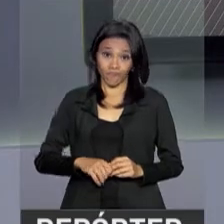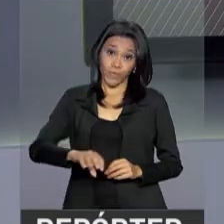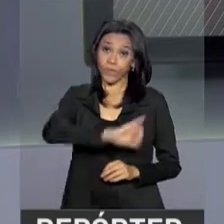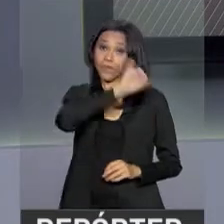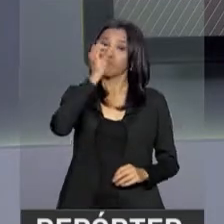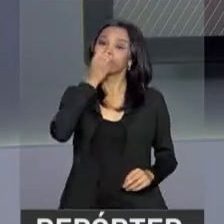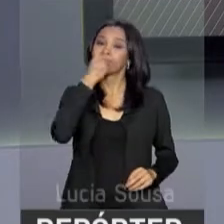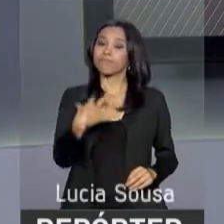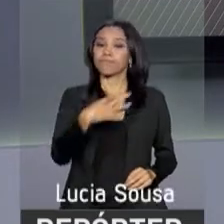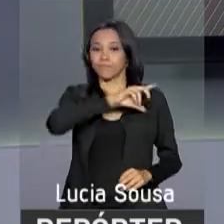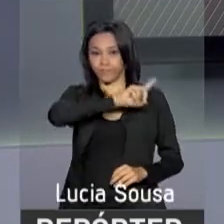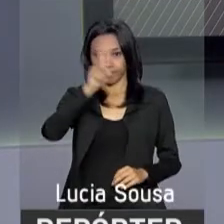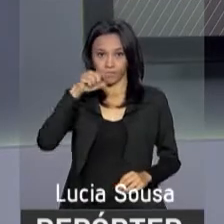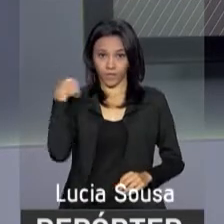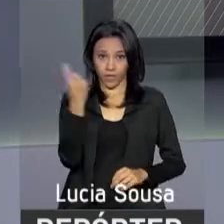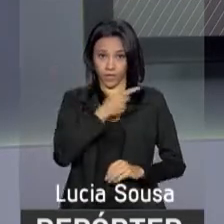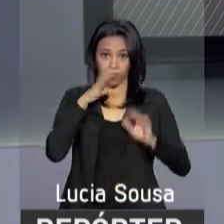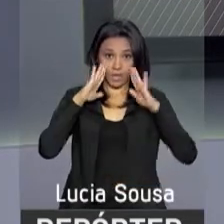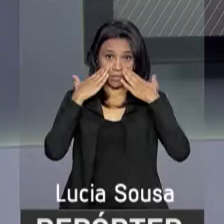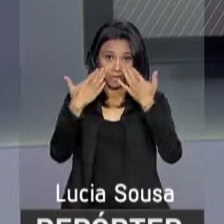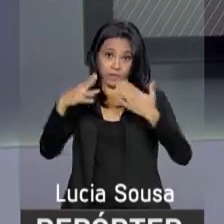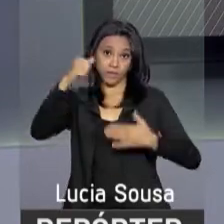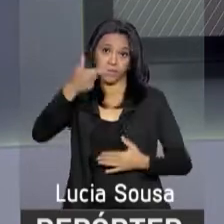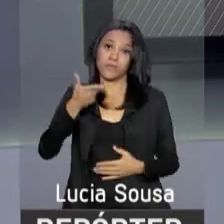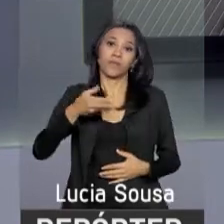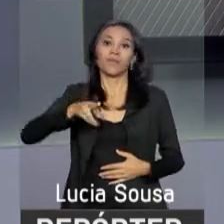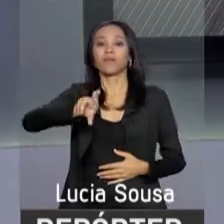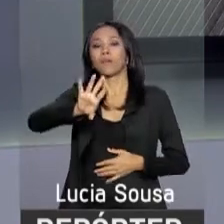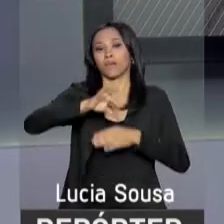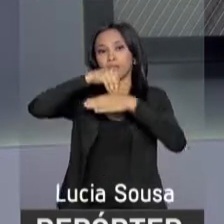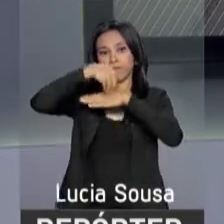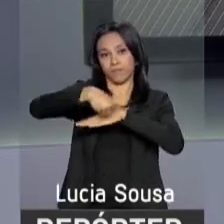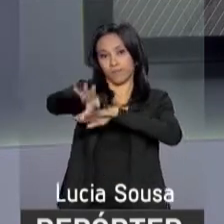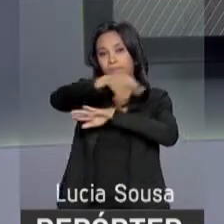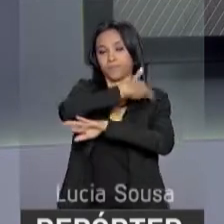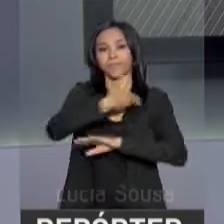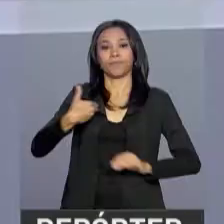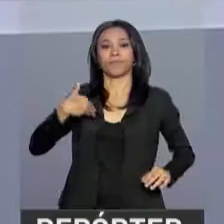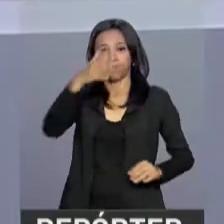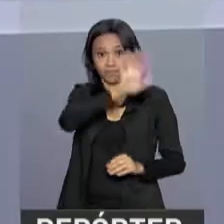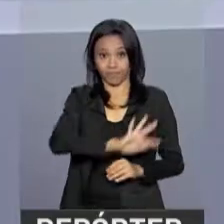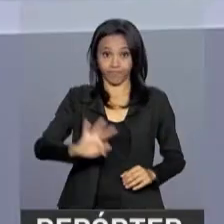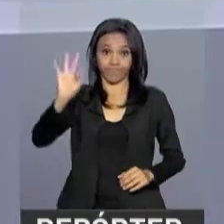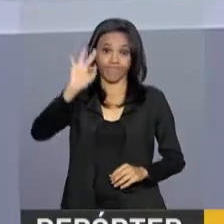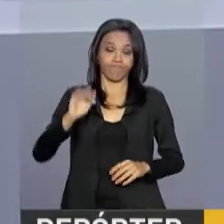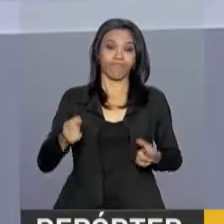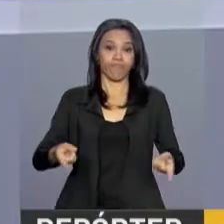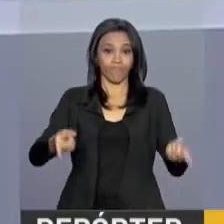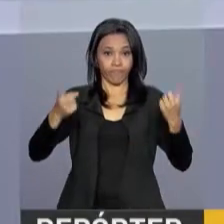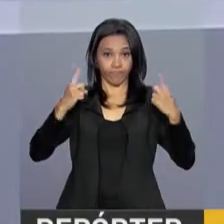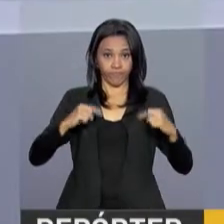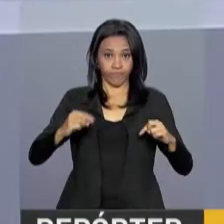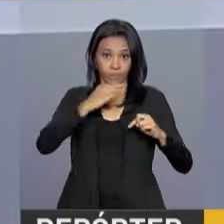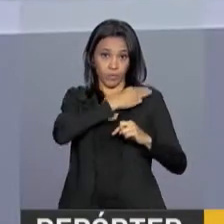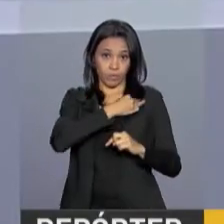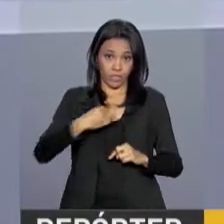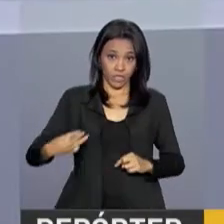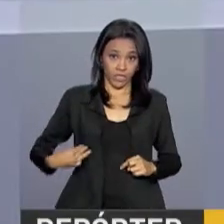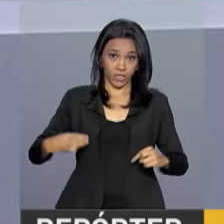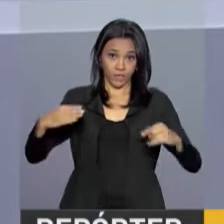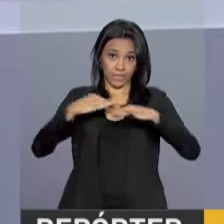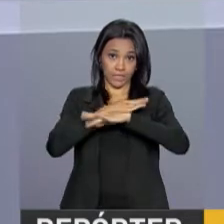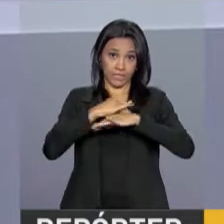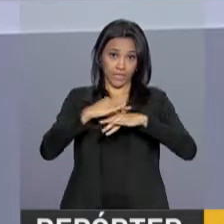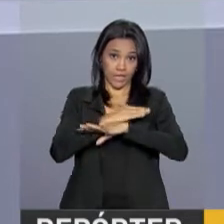Olá, bom dia. Estamos de volta com o repórter NBR e as notícias do governo federal. O ministro das Cidades, Alexandre